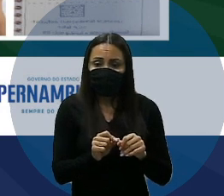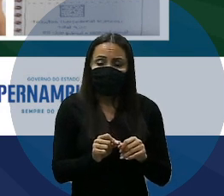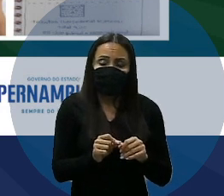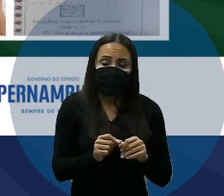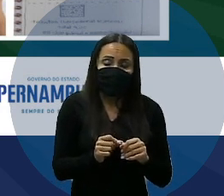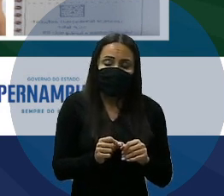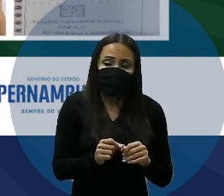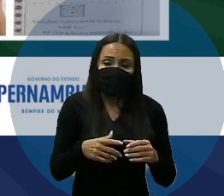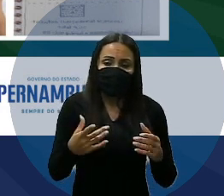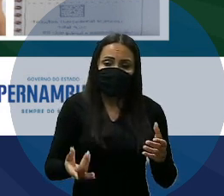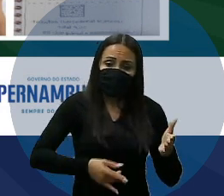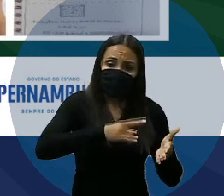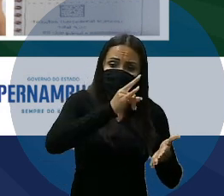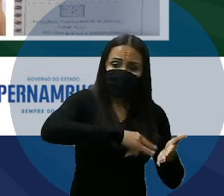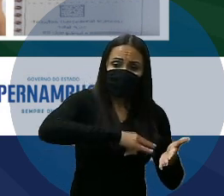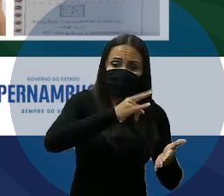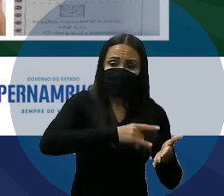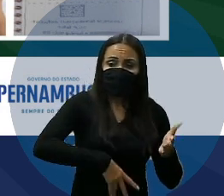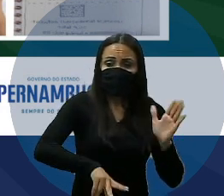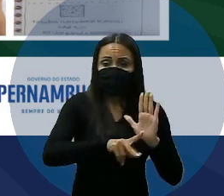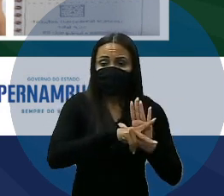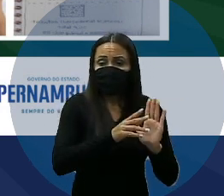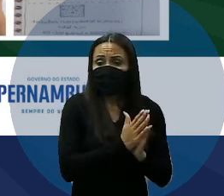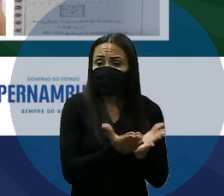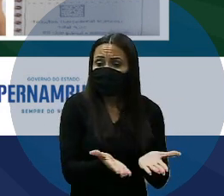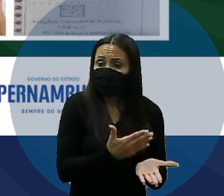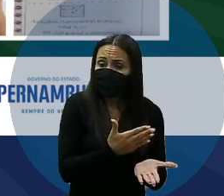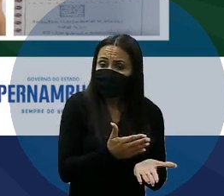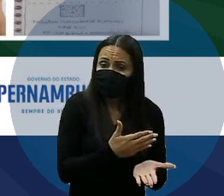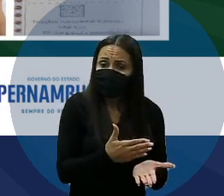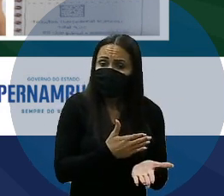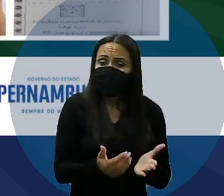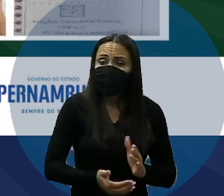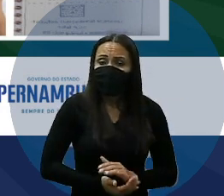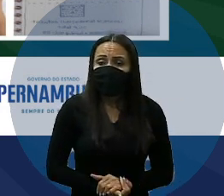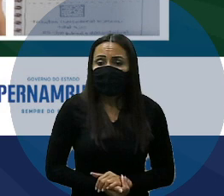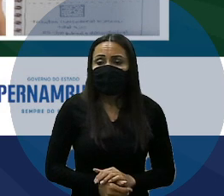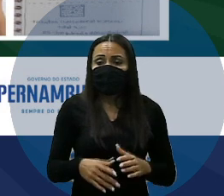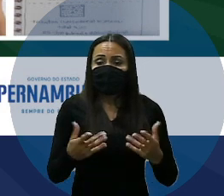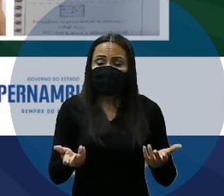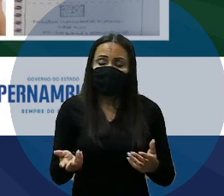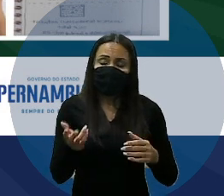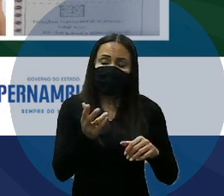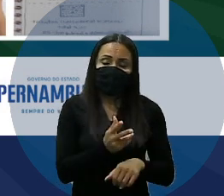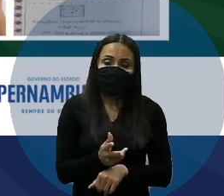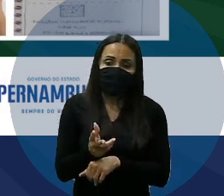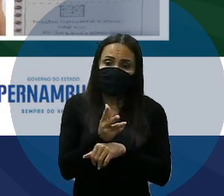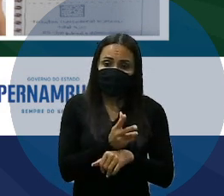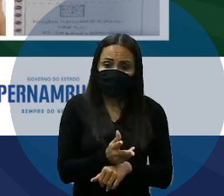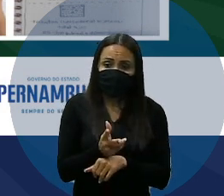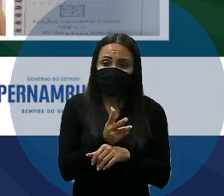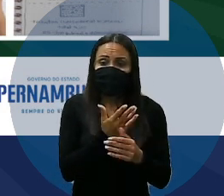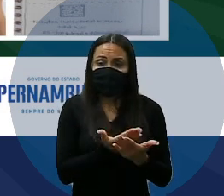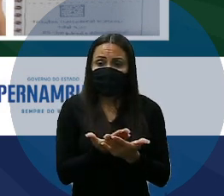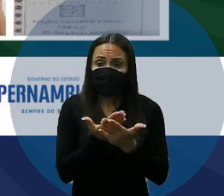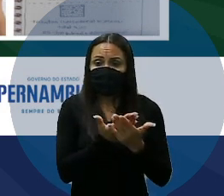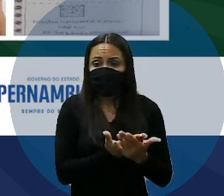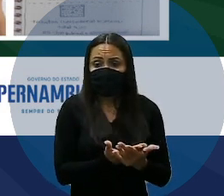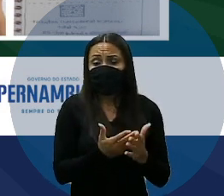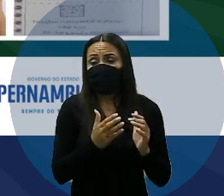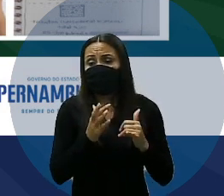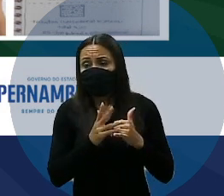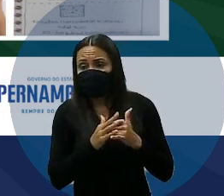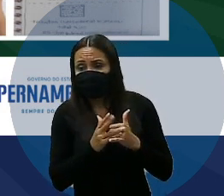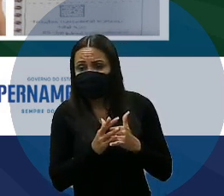notinhas fiscais no próprio caderno, através de folhas. Isso gerou uma videoaula. Essa videoaula foi lá para o canal e ela